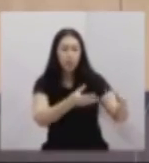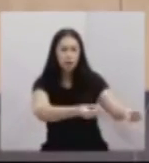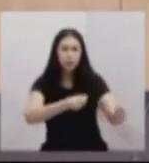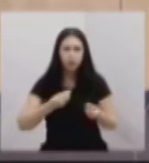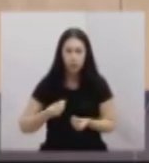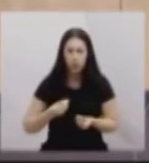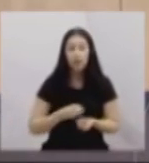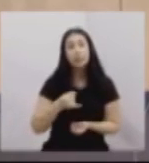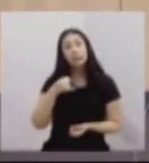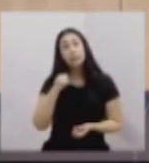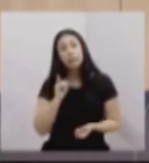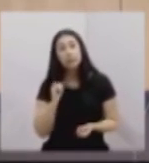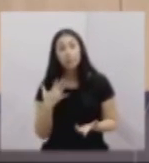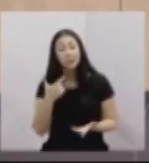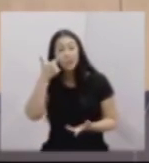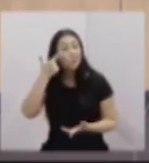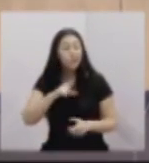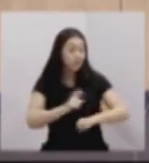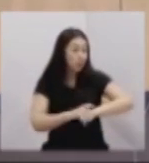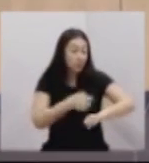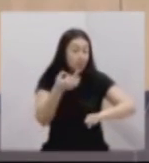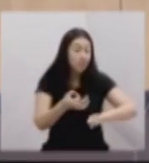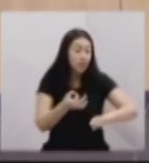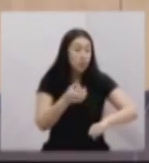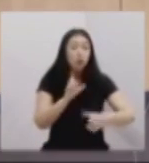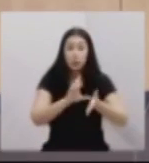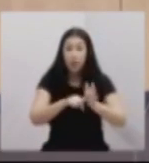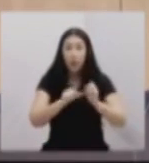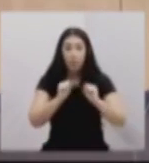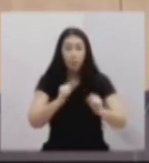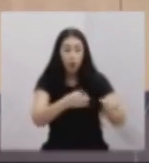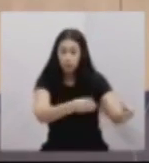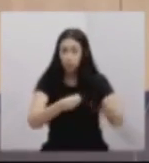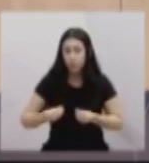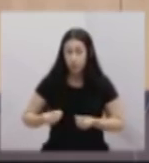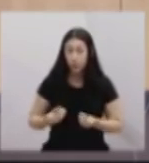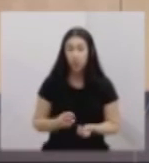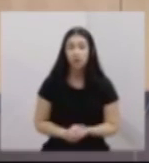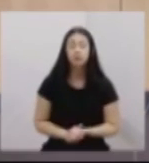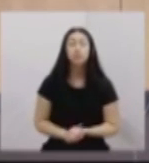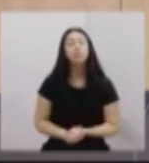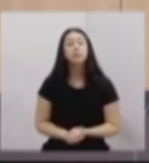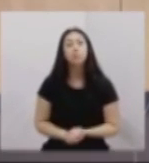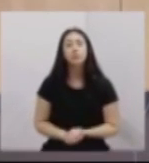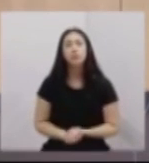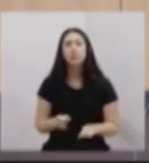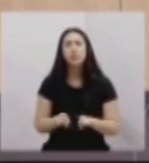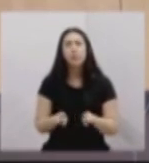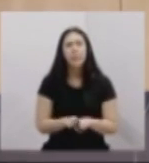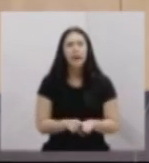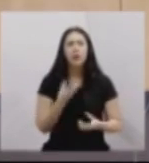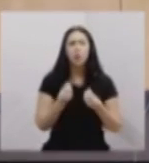a possíveis indisponibilidade dos pais ou responsáveis legais que trabalham? E quanto à logística